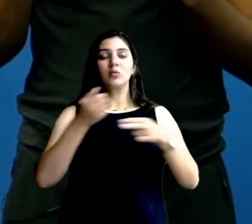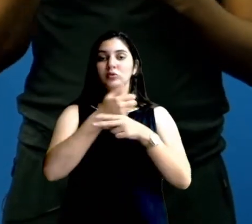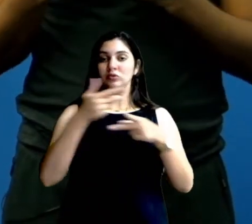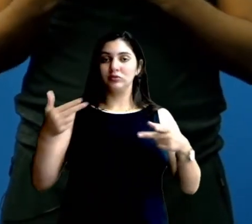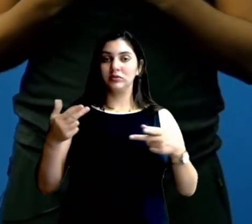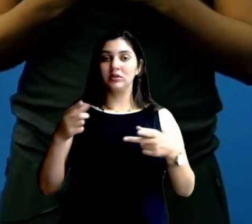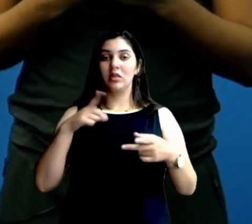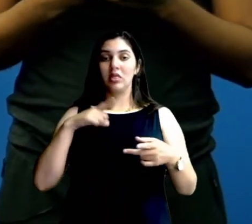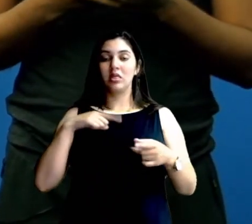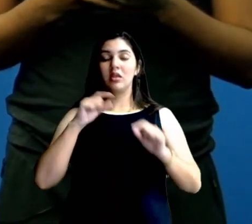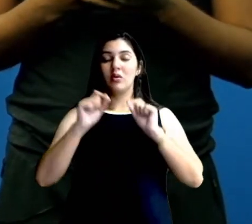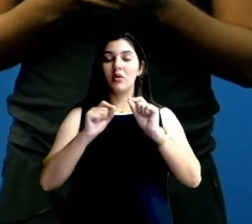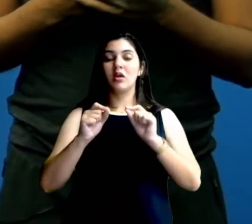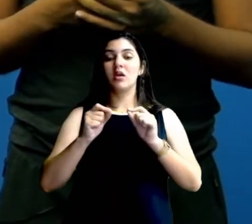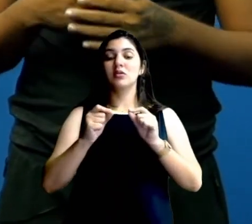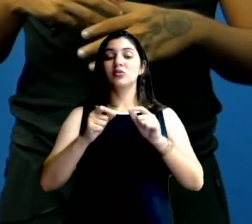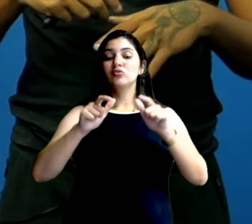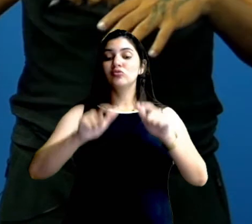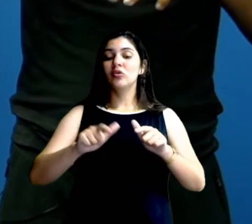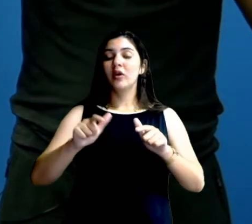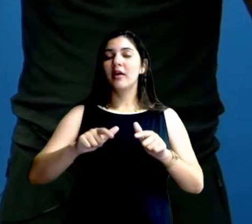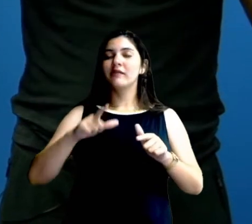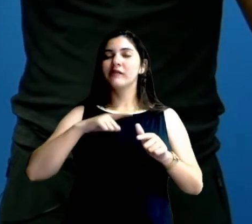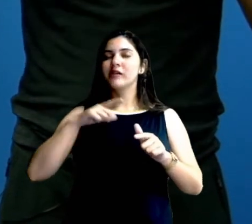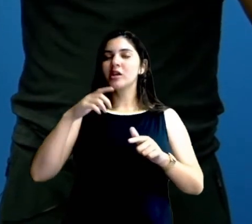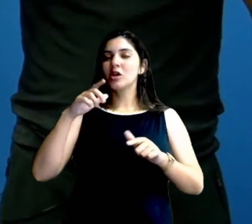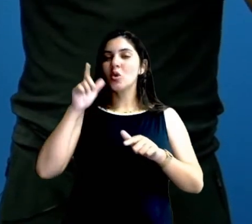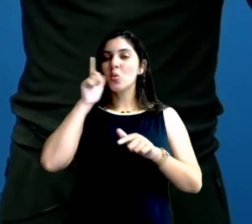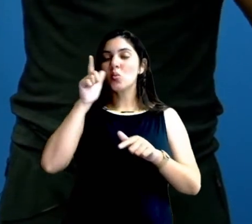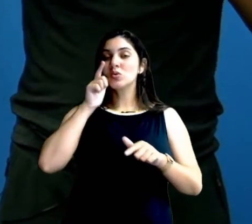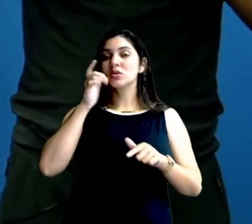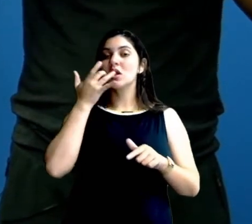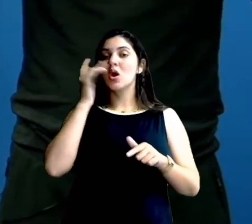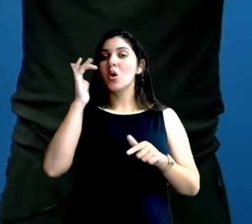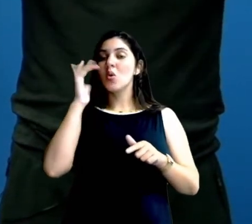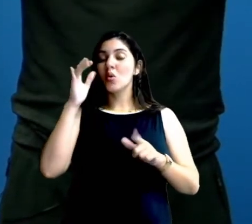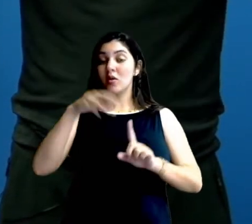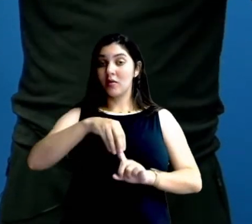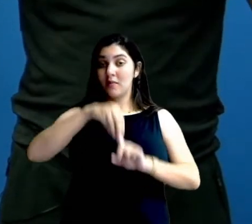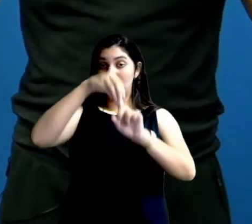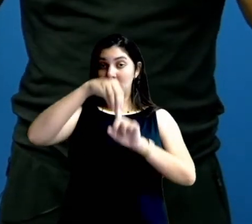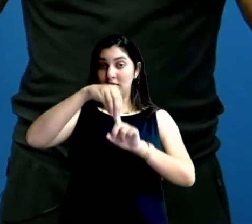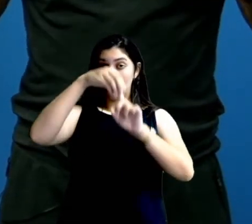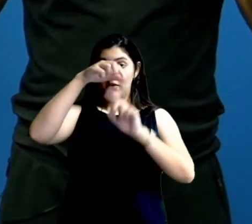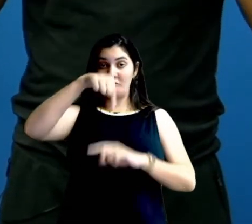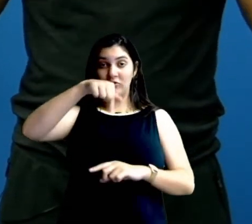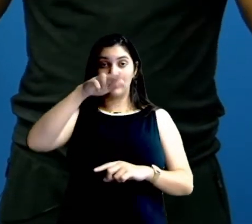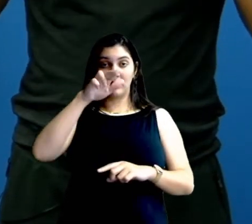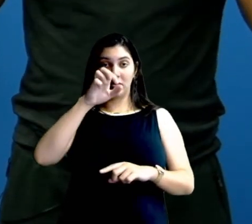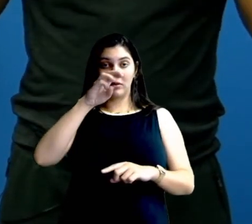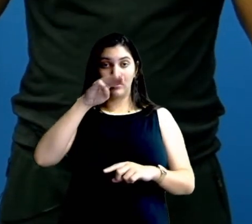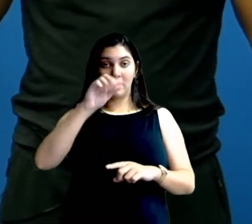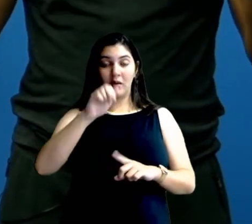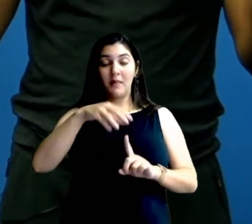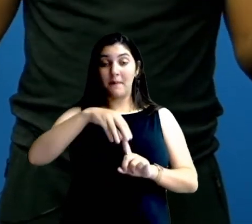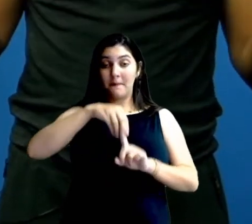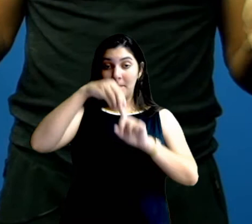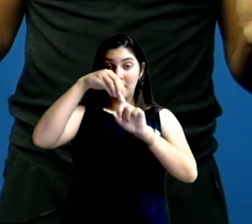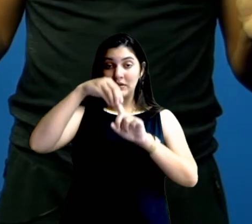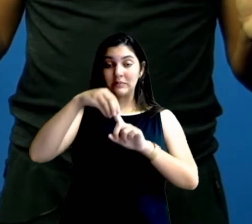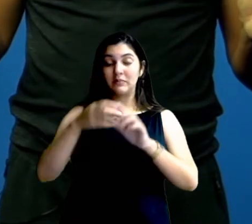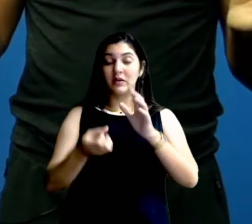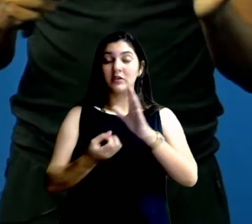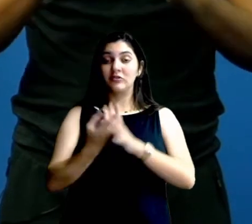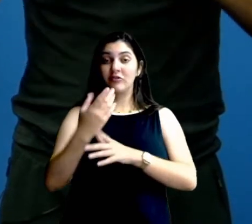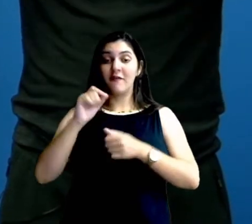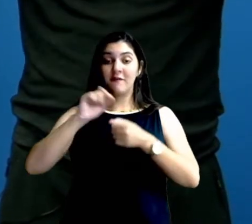e também venha das minas de ouro né que era um dos principais quer mas era uma das principais produtoras de ouro do